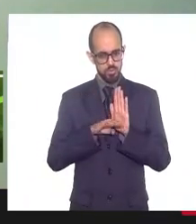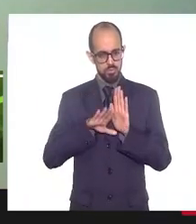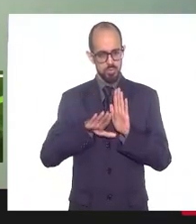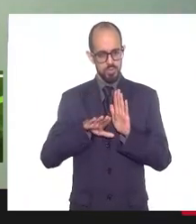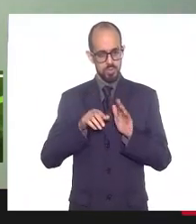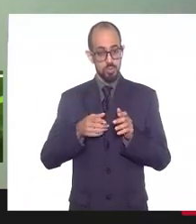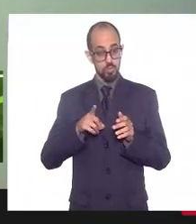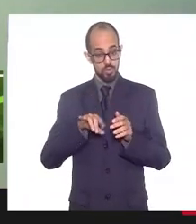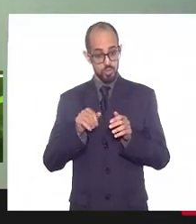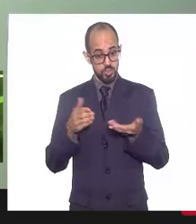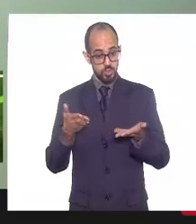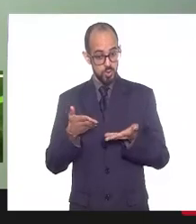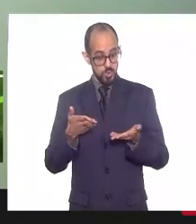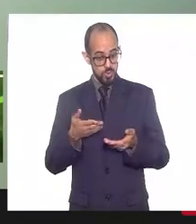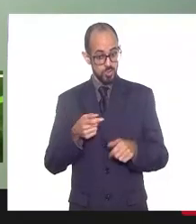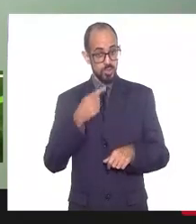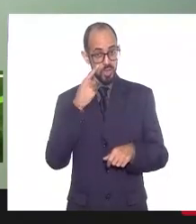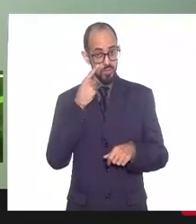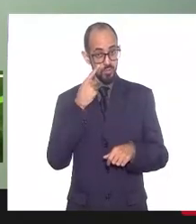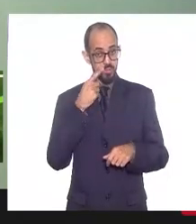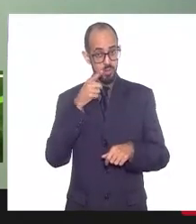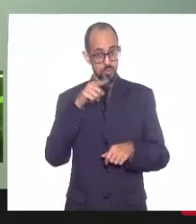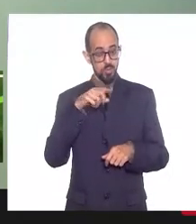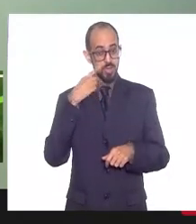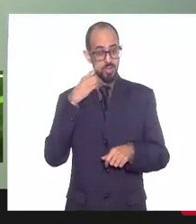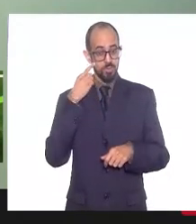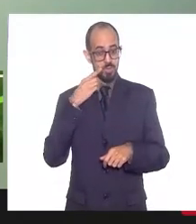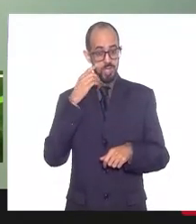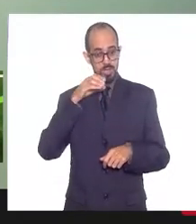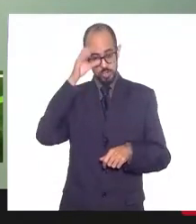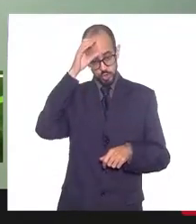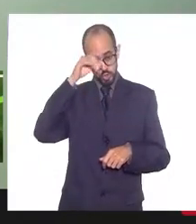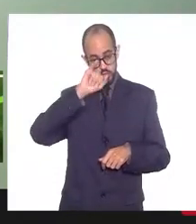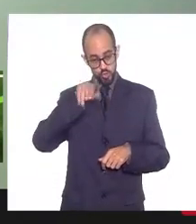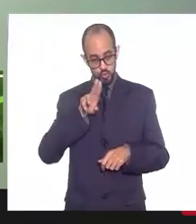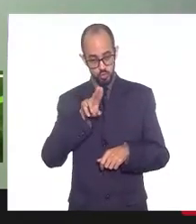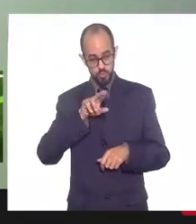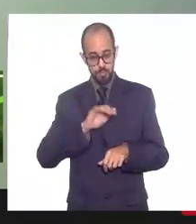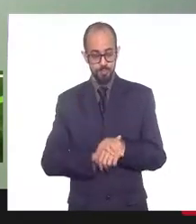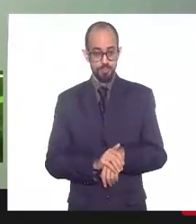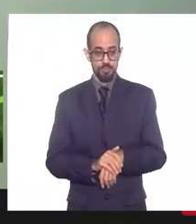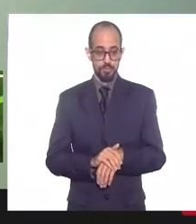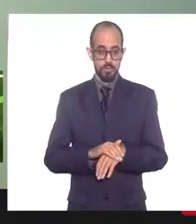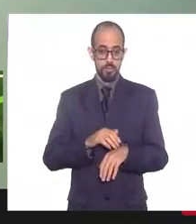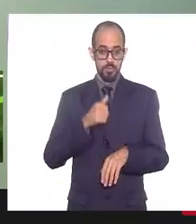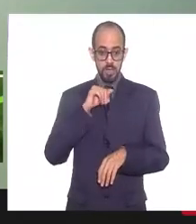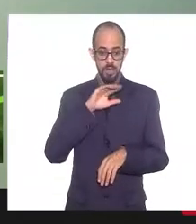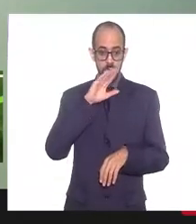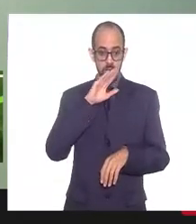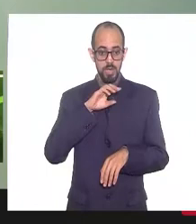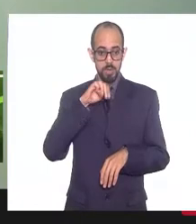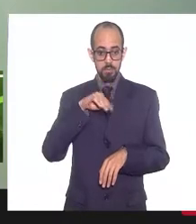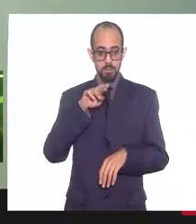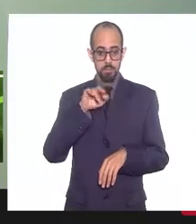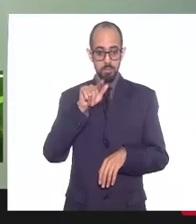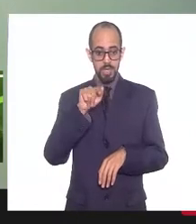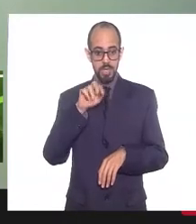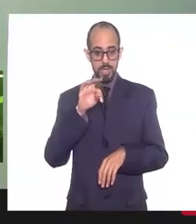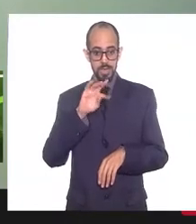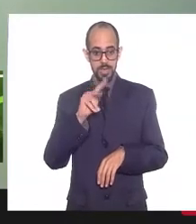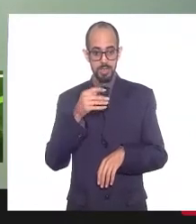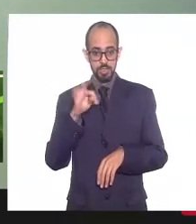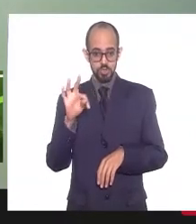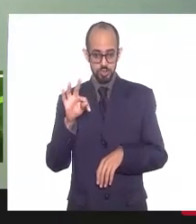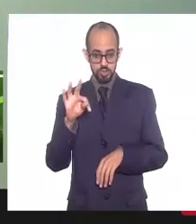dia de hoje, quem assistiu esse acordo foi a deputada Tia Ju. E, mãe Margarete, quando eu perguntei, eu